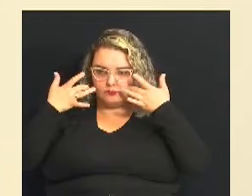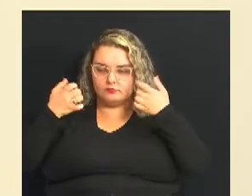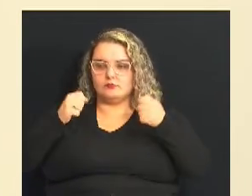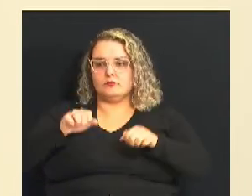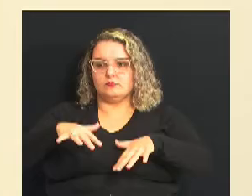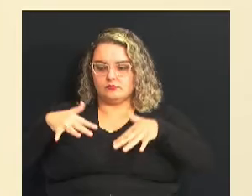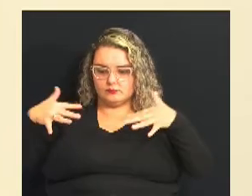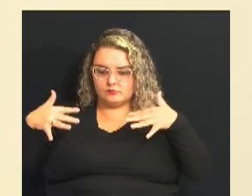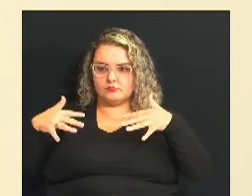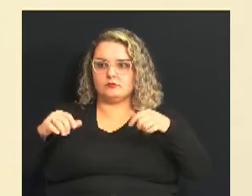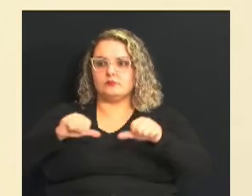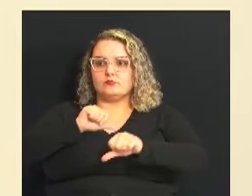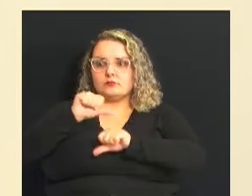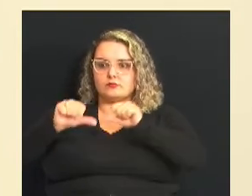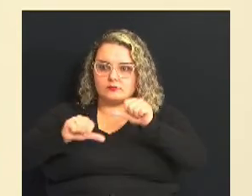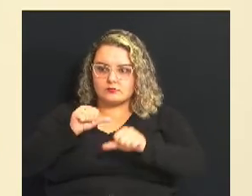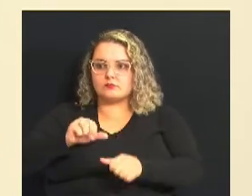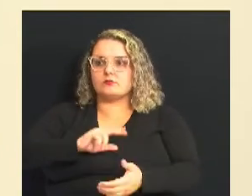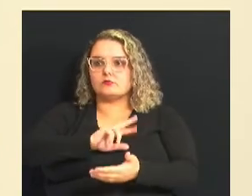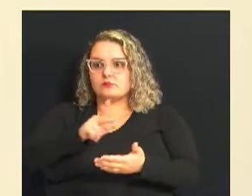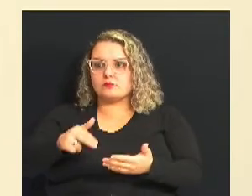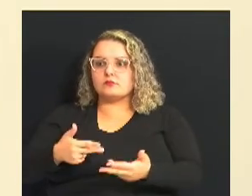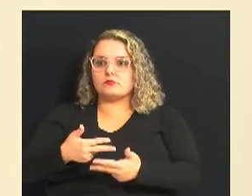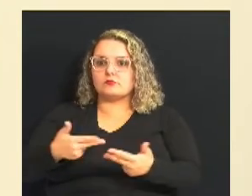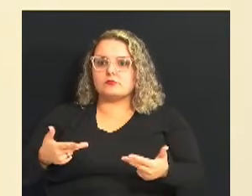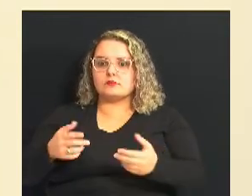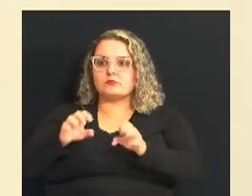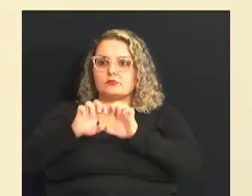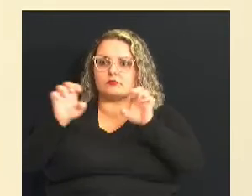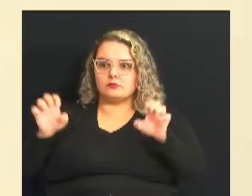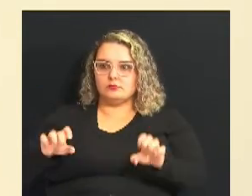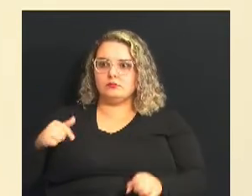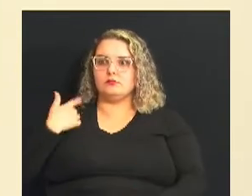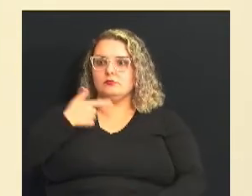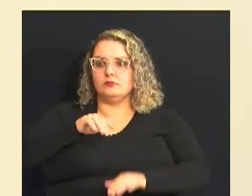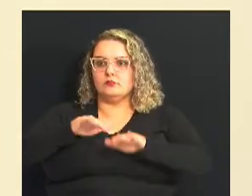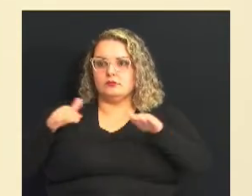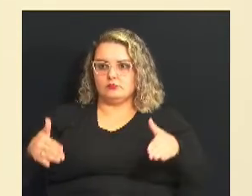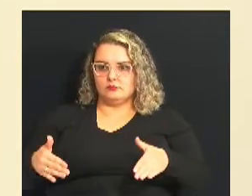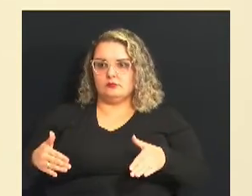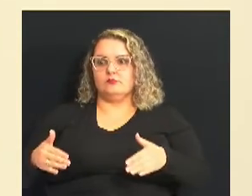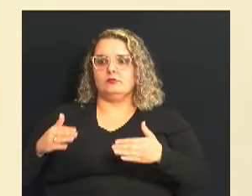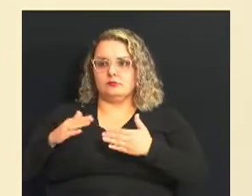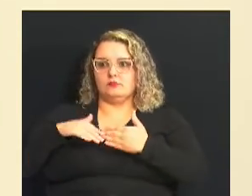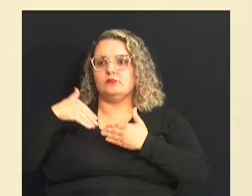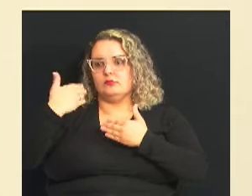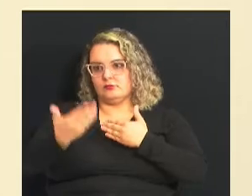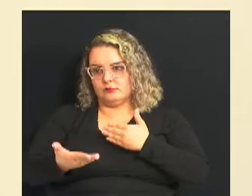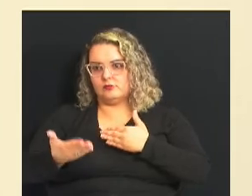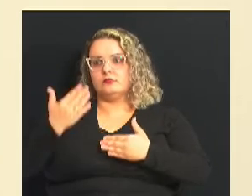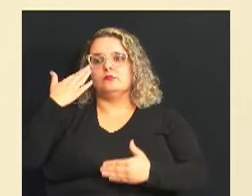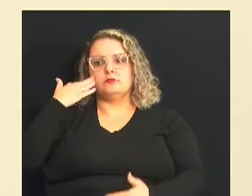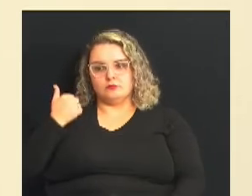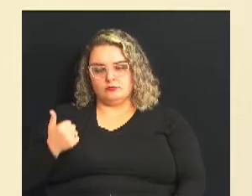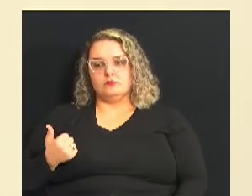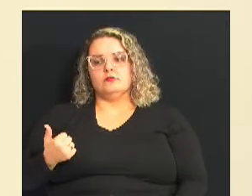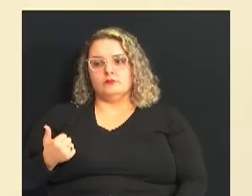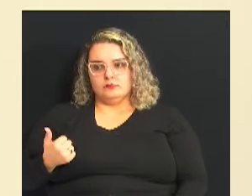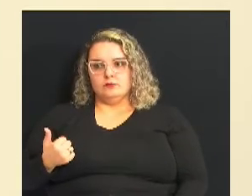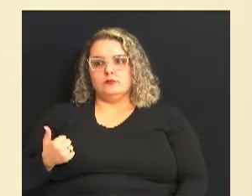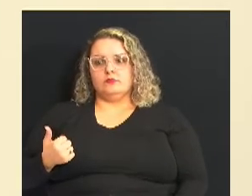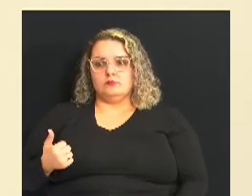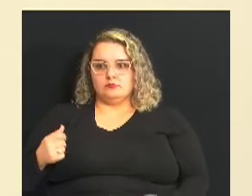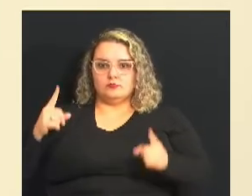mudar muita coisa, estrutura, né? Nós aqui que estamos na mesa e o pessoal que está ali atrás sabe o quanto deu trabalho para que essa